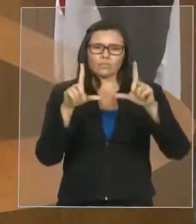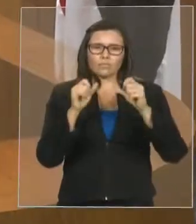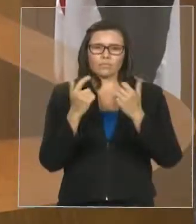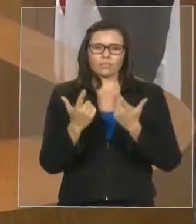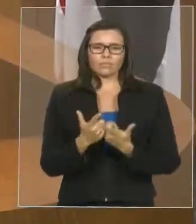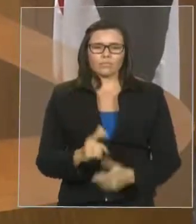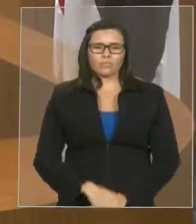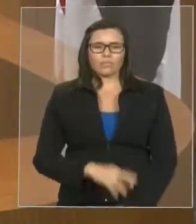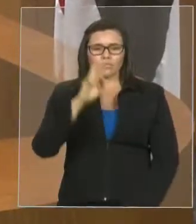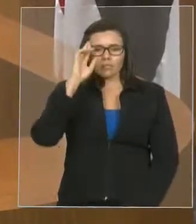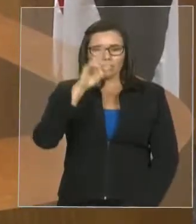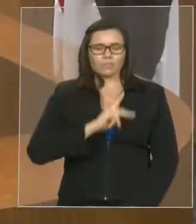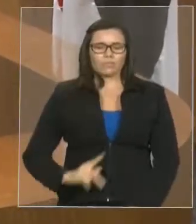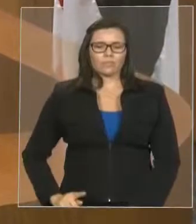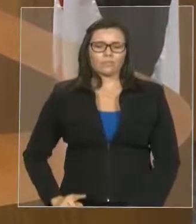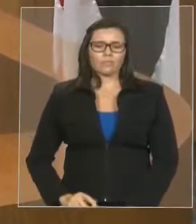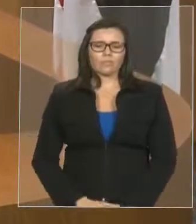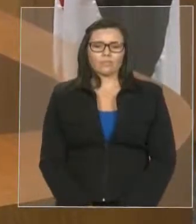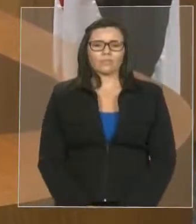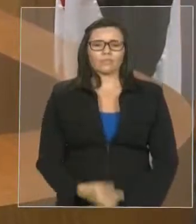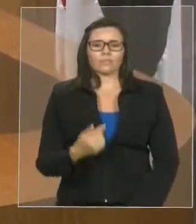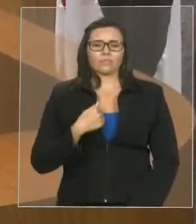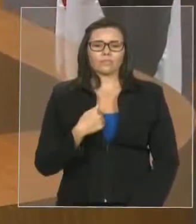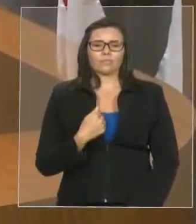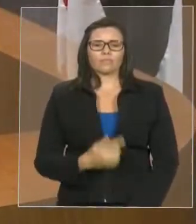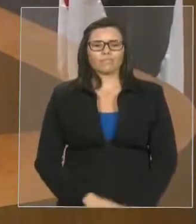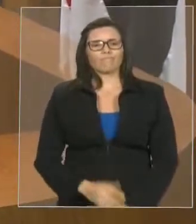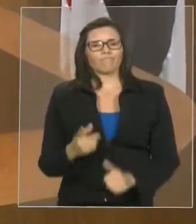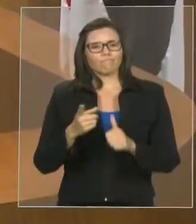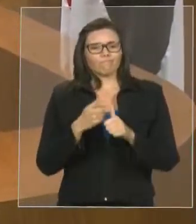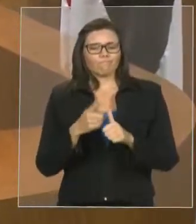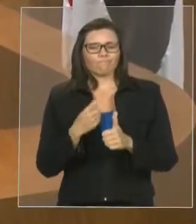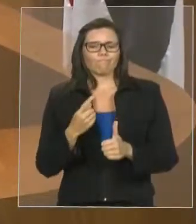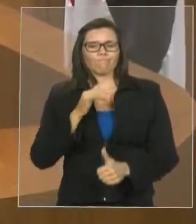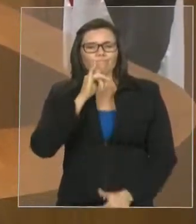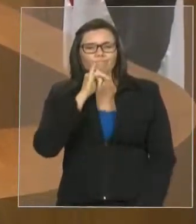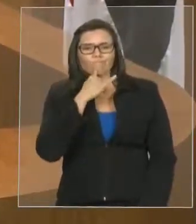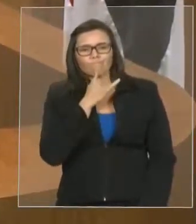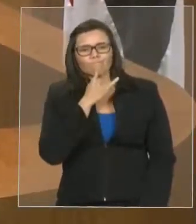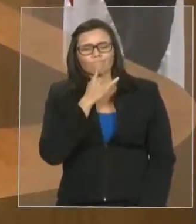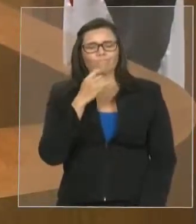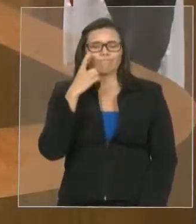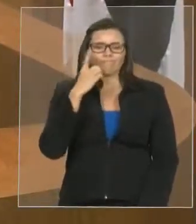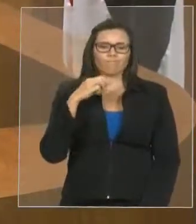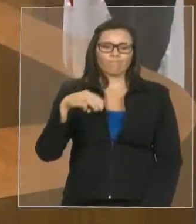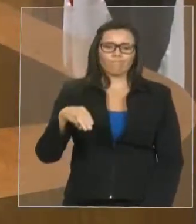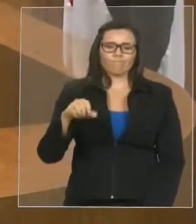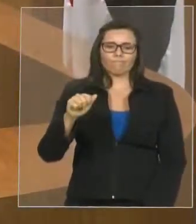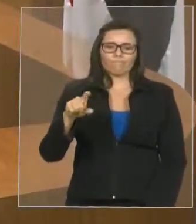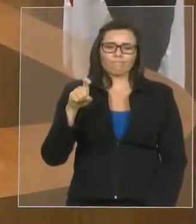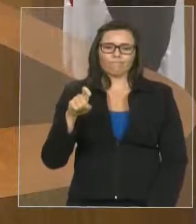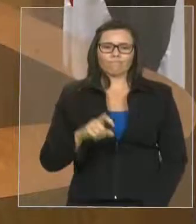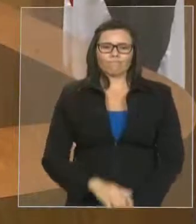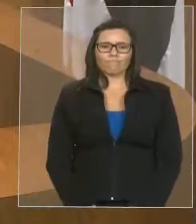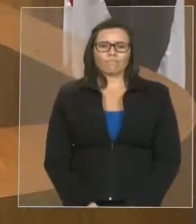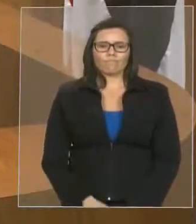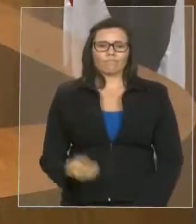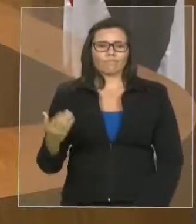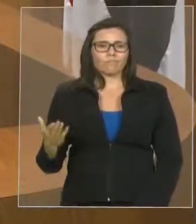Senhor presidente, primeiro eu quero lamentar, deputado Max Barros, que tenham deputados nessa casa que não saibam que a